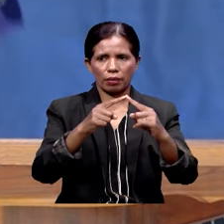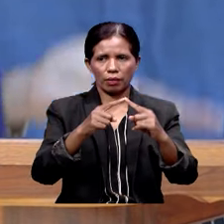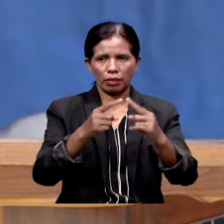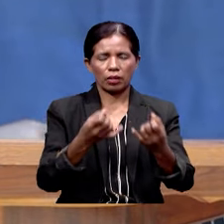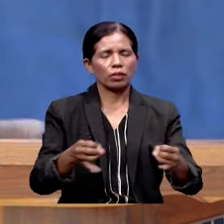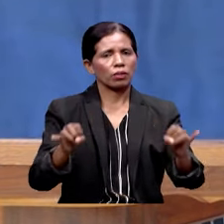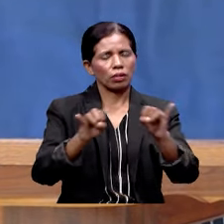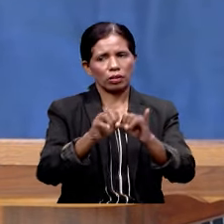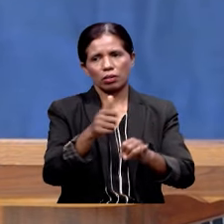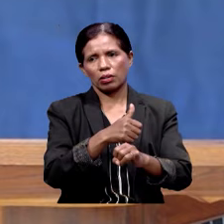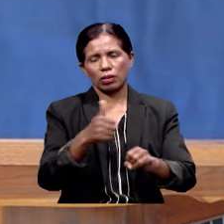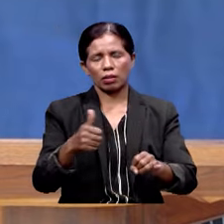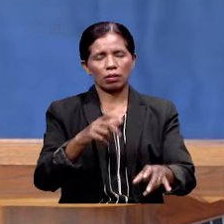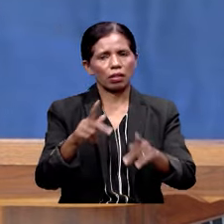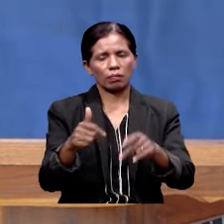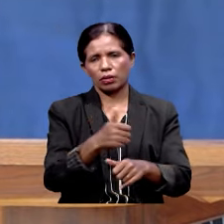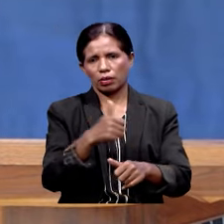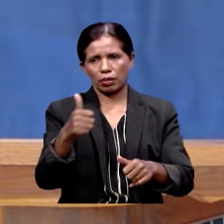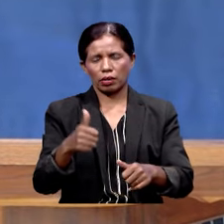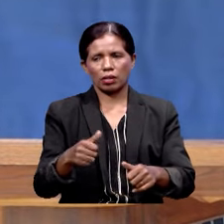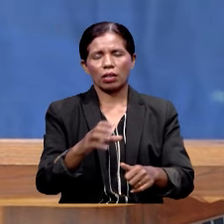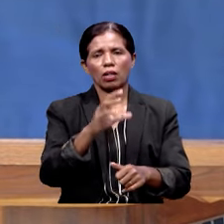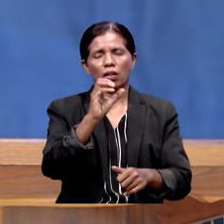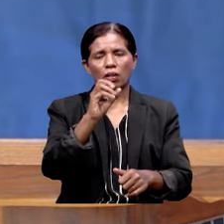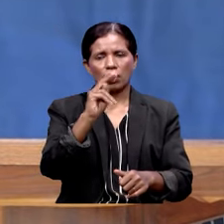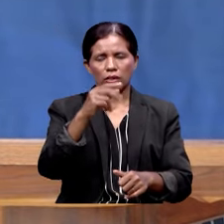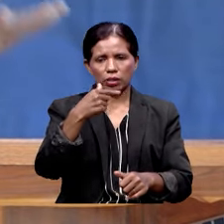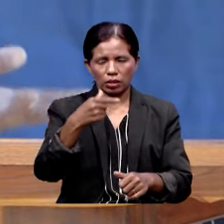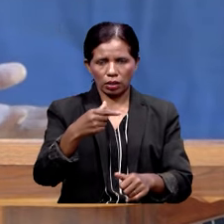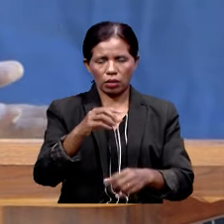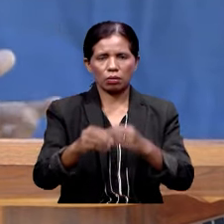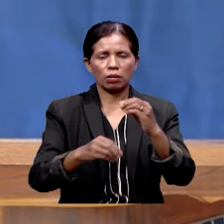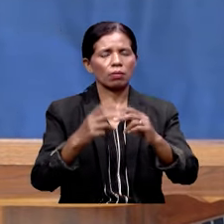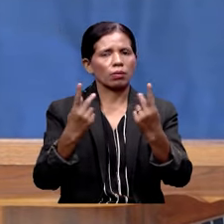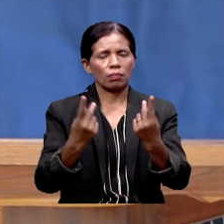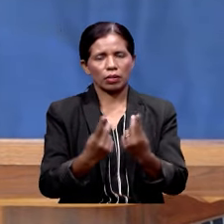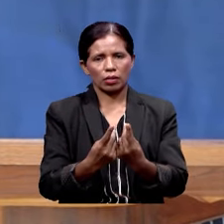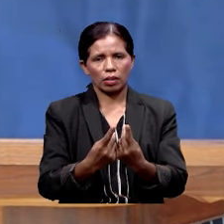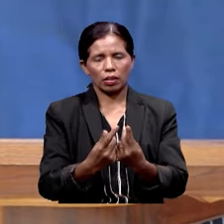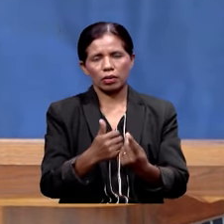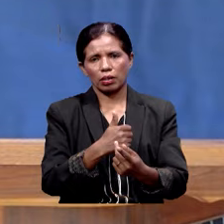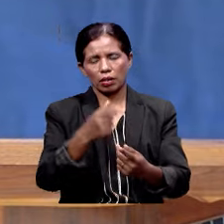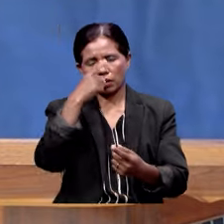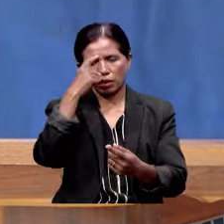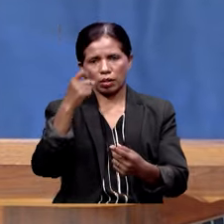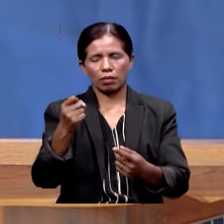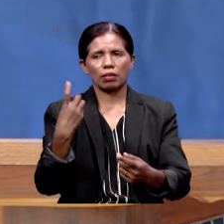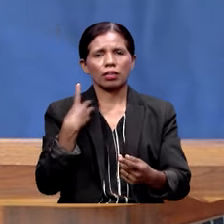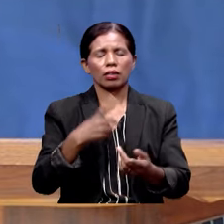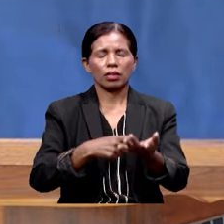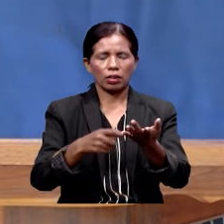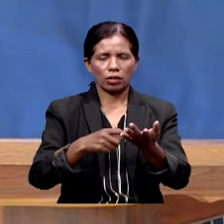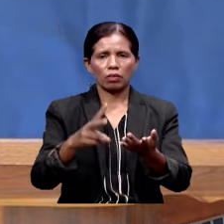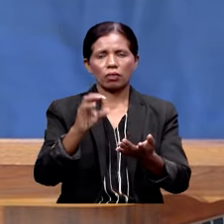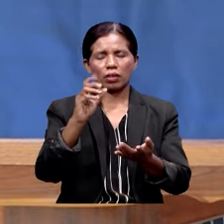isusau selu entidade sira selu ONGs, konapa kompanyia balu, tamba existência técnico vocacional e